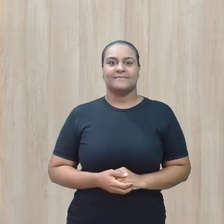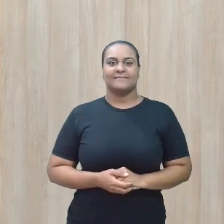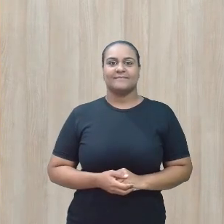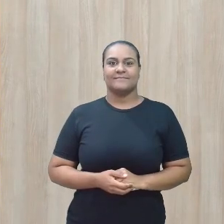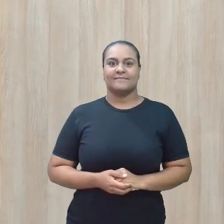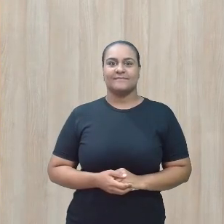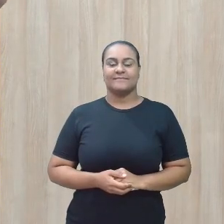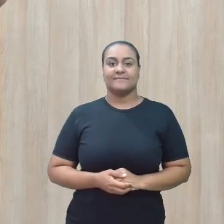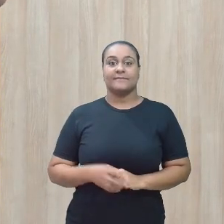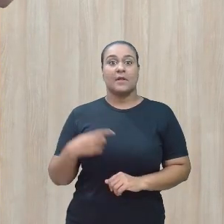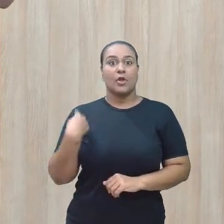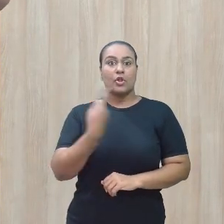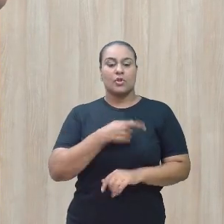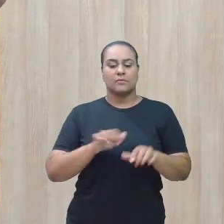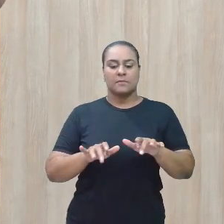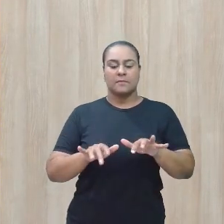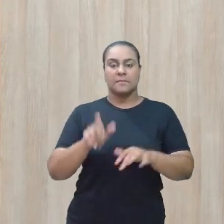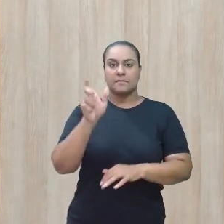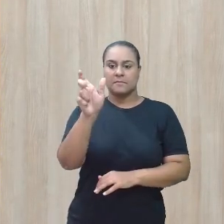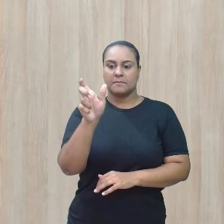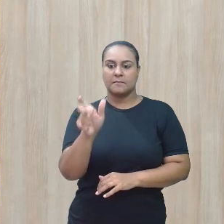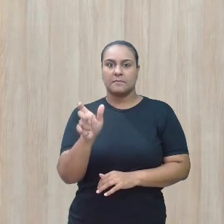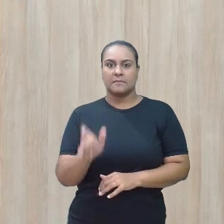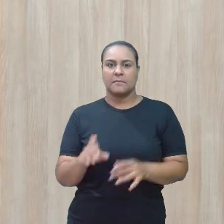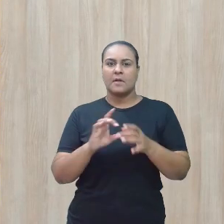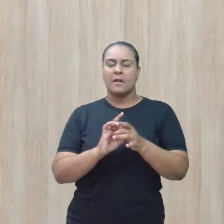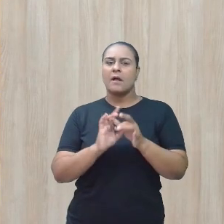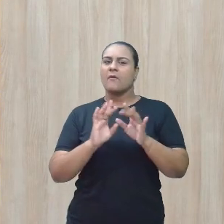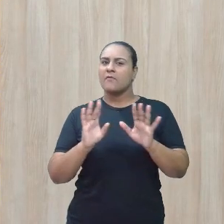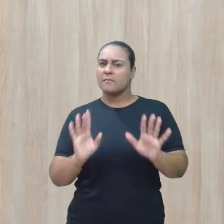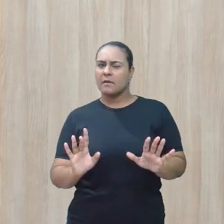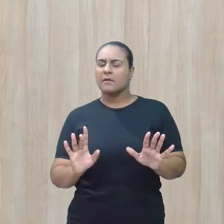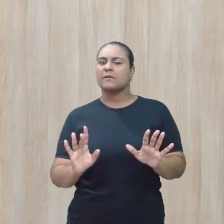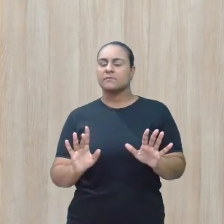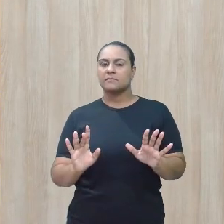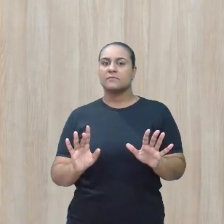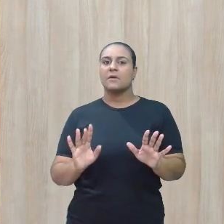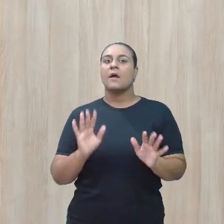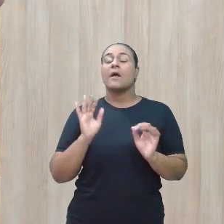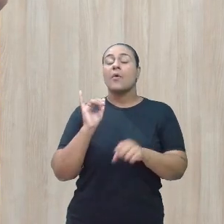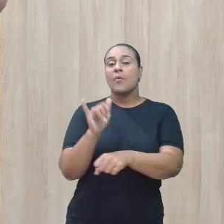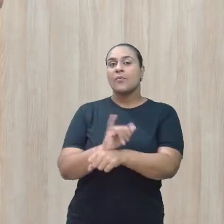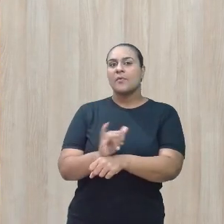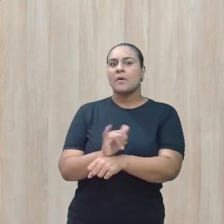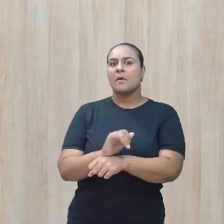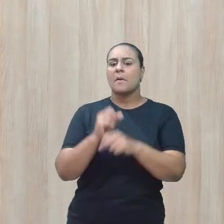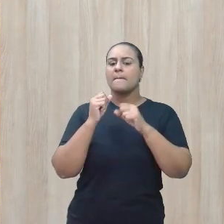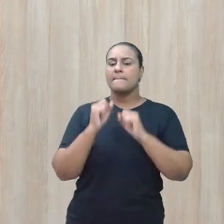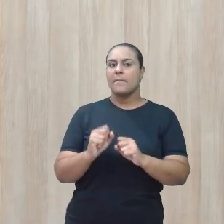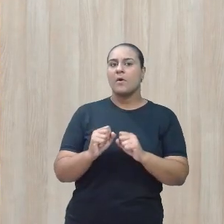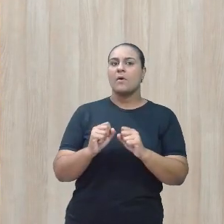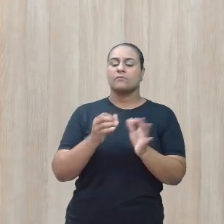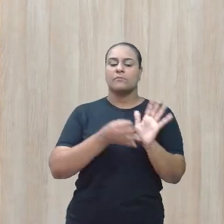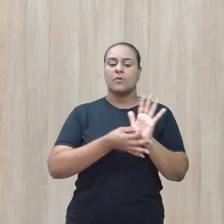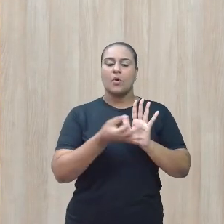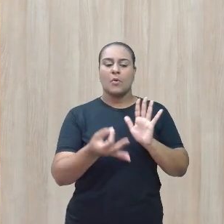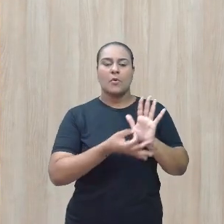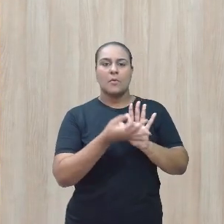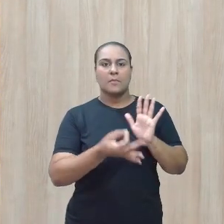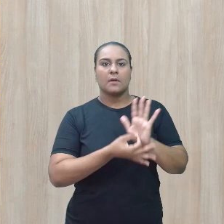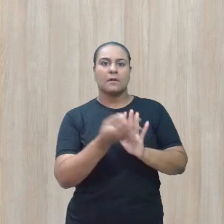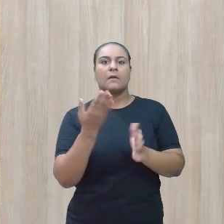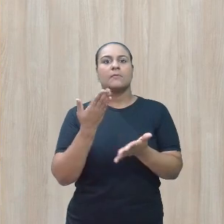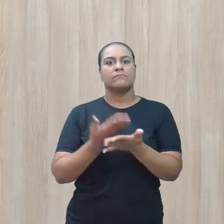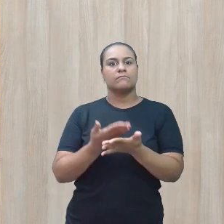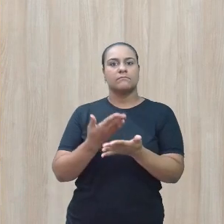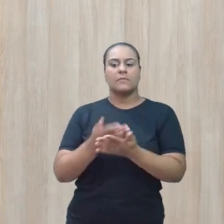O nosso chat ele vai estar aberto através do aplicativo daqui a um tempinho, mas aqui no YouTube você pode fazer o comentário das aulas, né? Você pode colocar